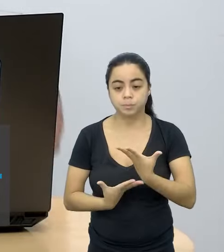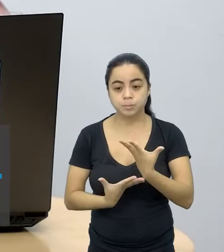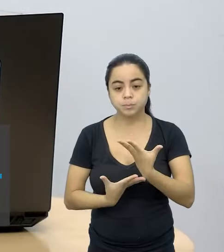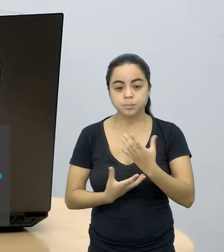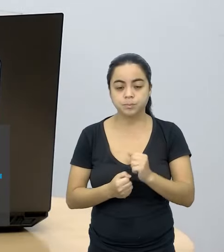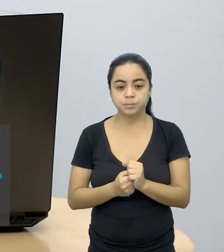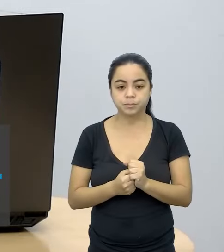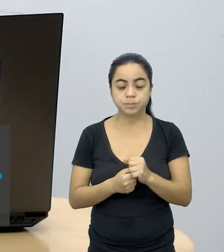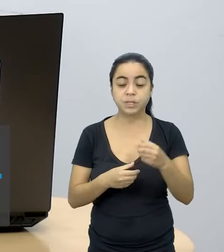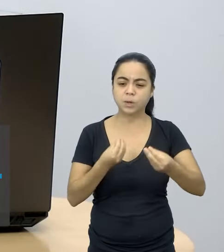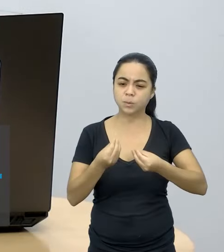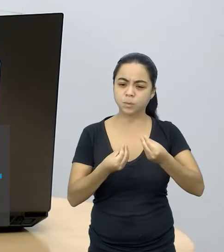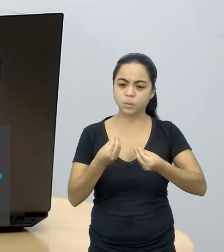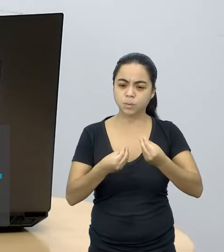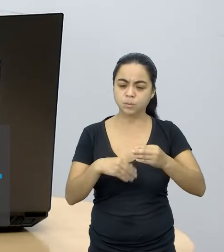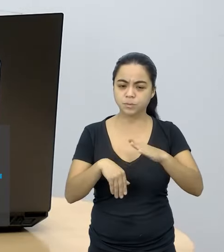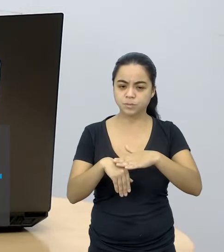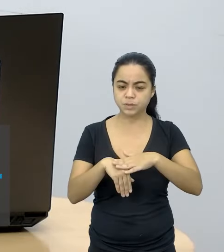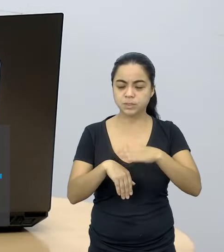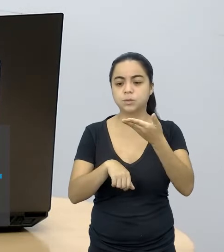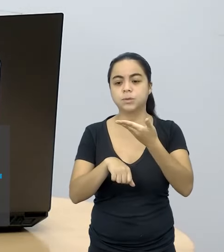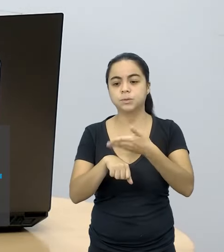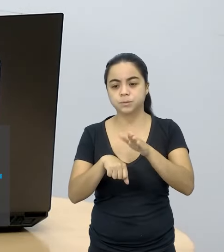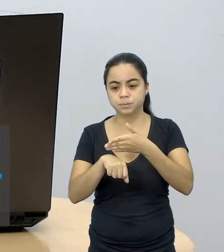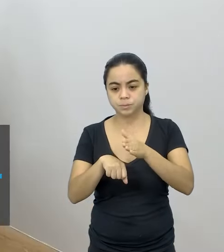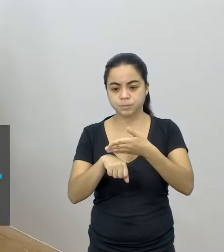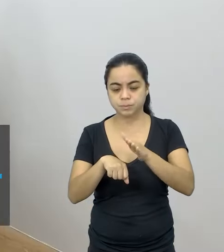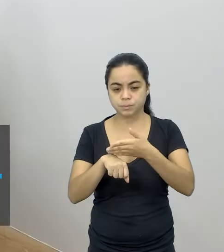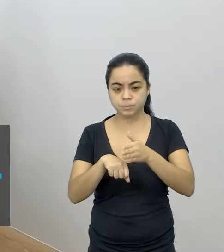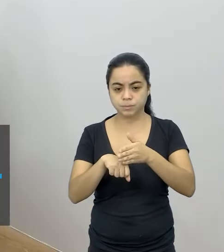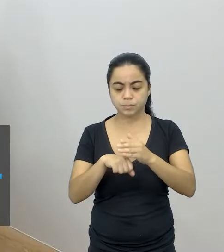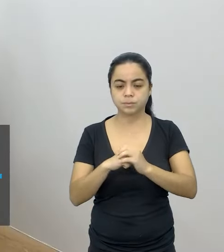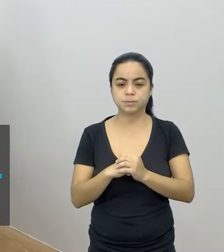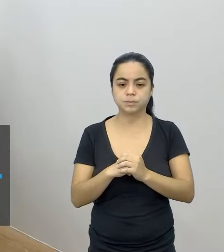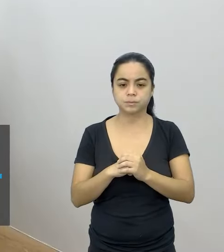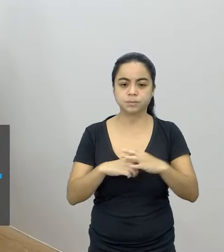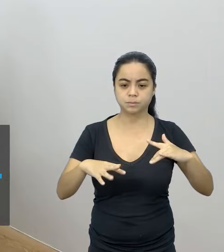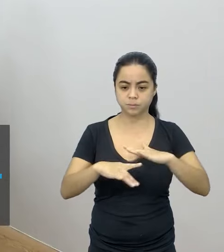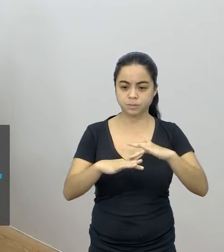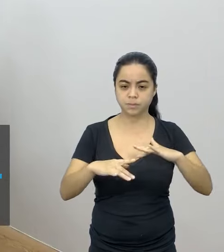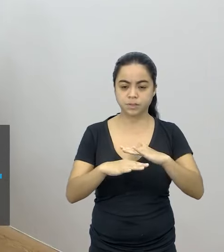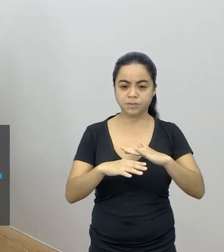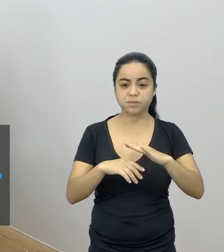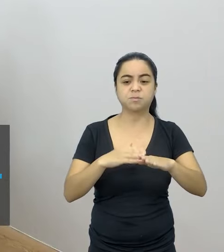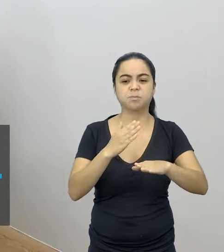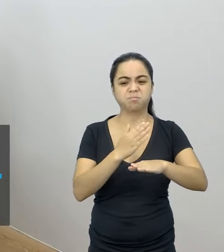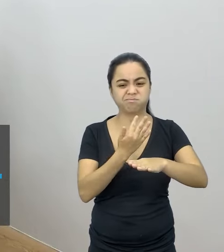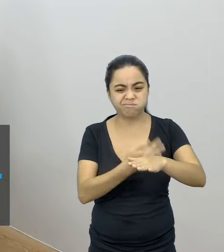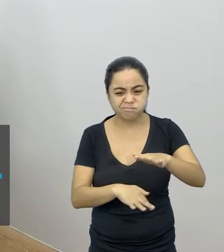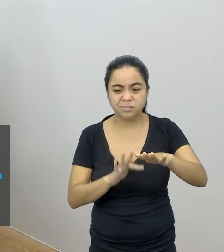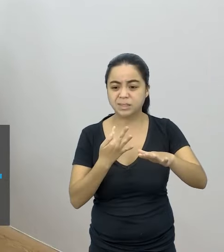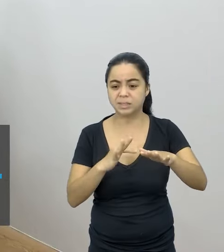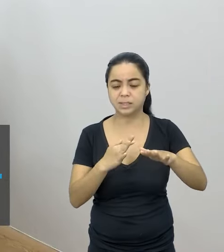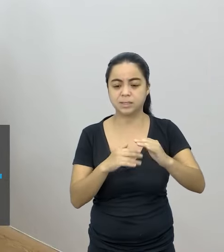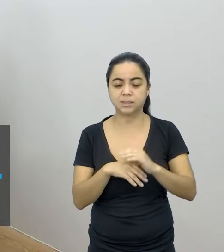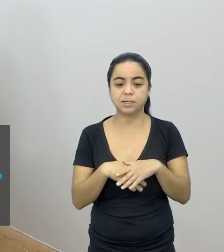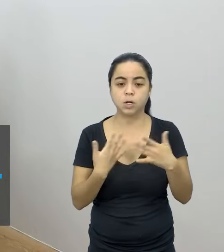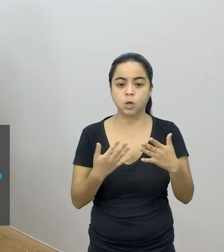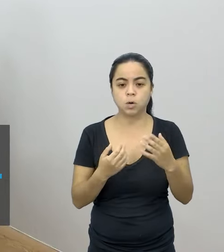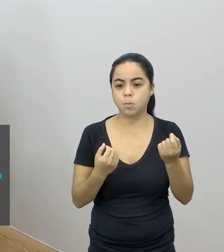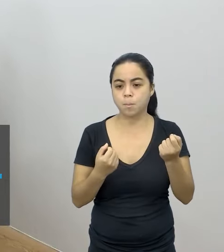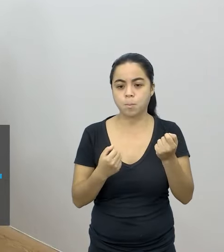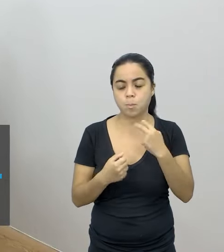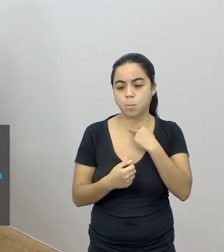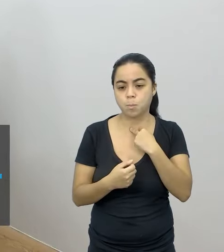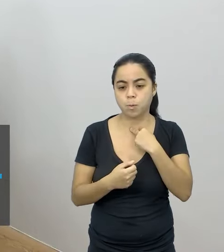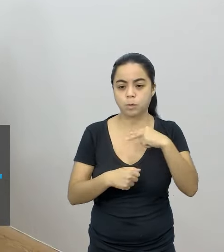mecânica para poder fazer um exercício, um movimento que não vai se lesionar, né? Porque eu não posso fazer um movimento por fazer.